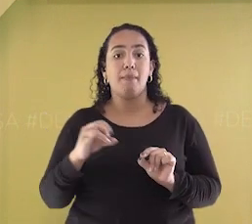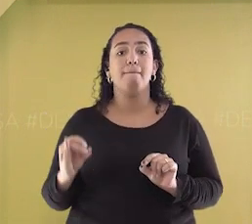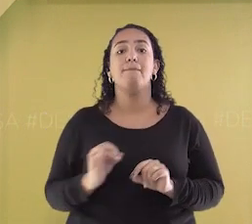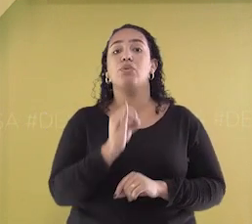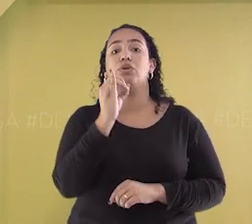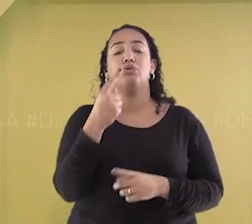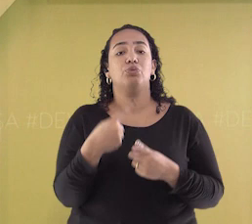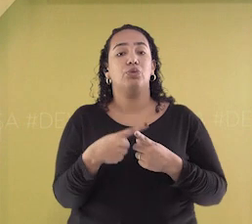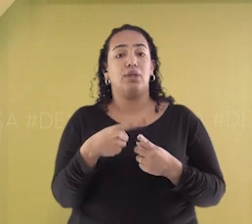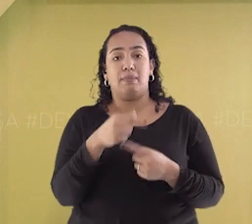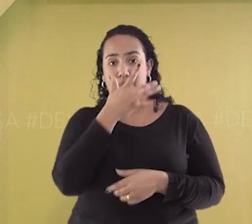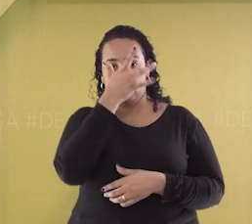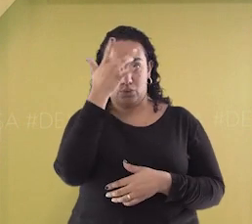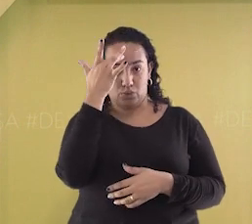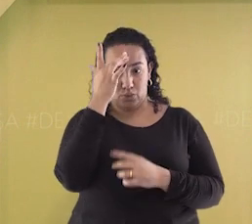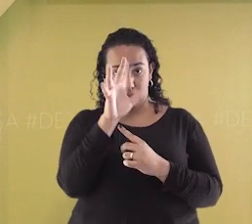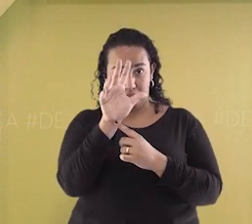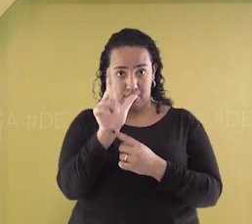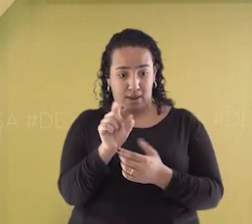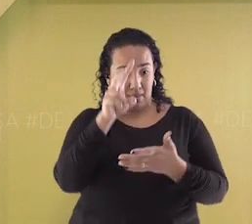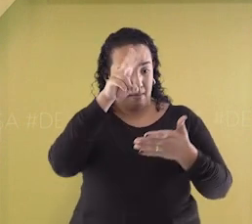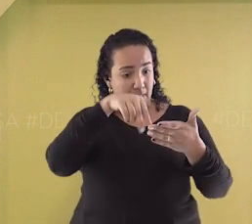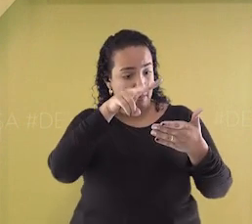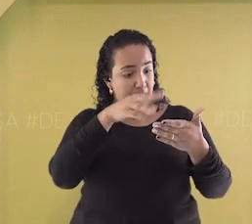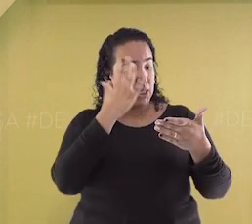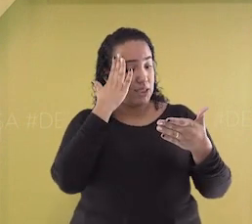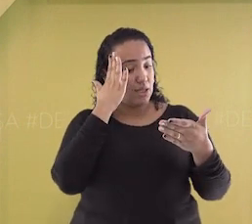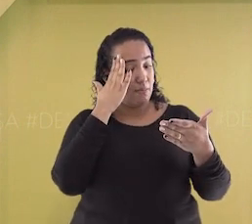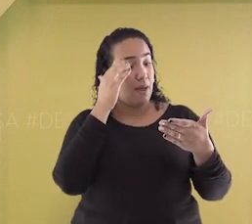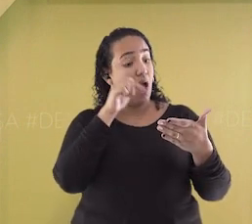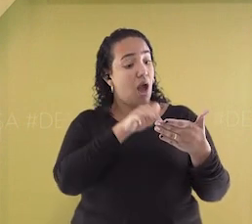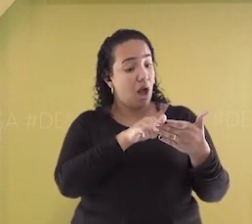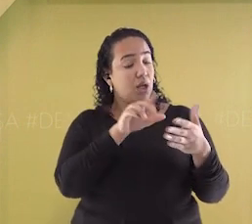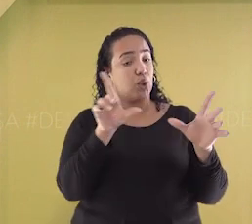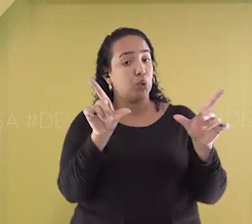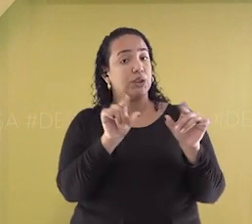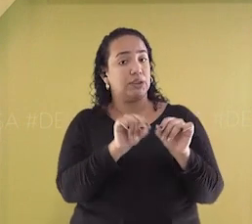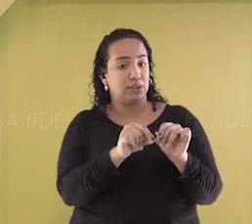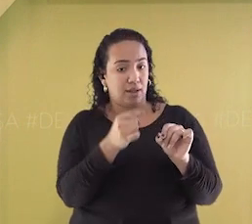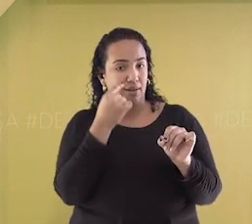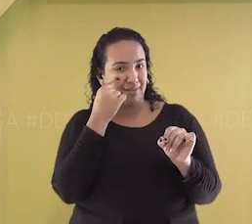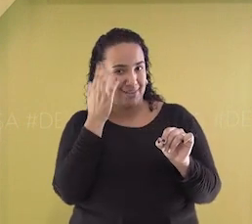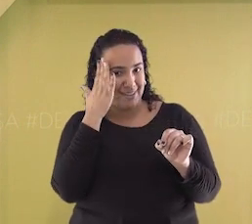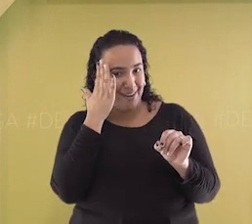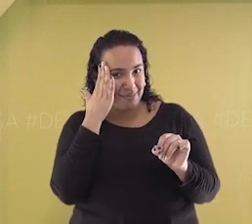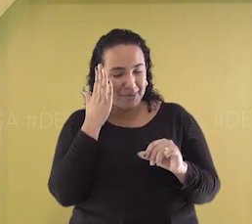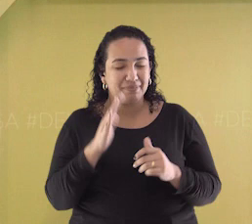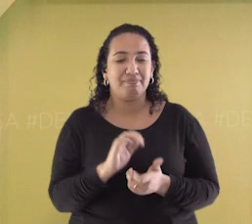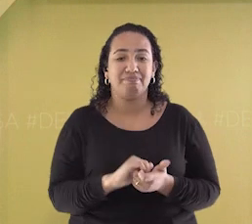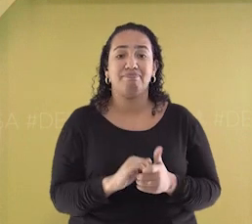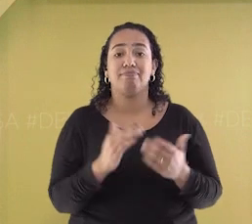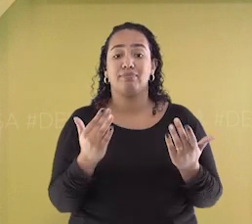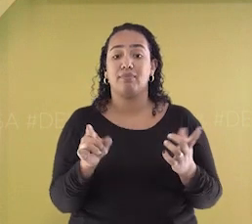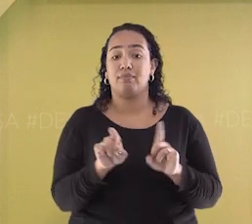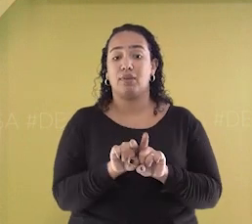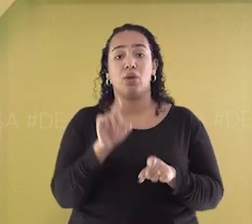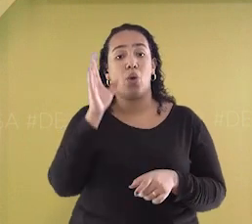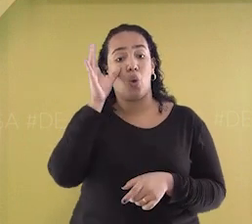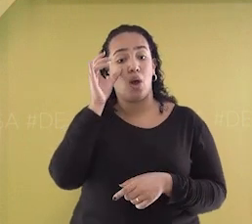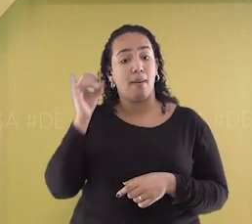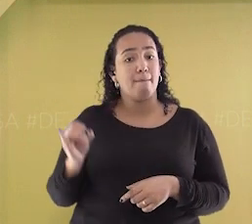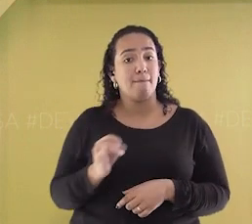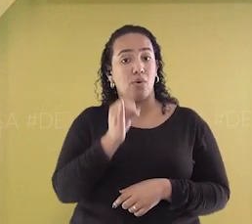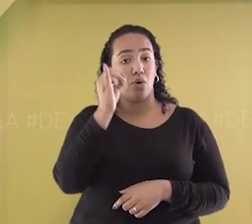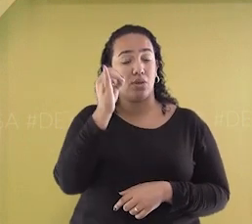importante para orientar o leitor do mapa dessa realidade. E uma curiosidade importante que muitas vezes